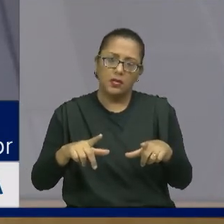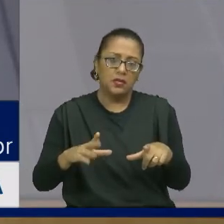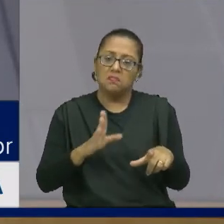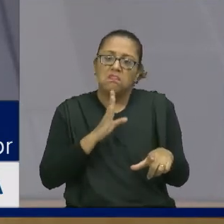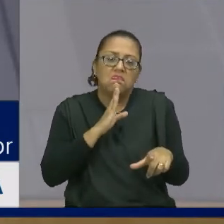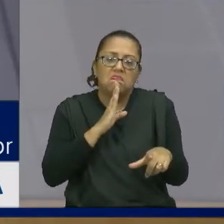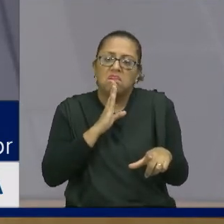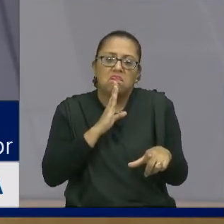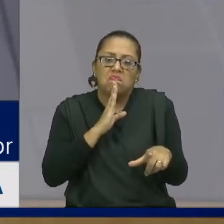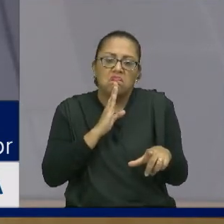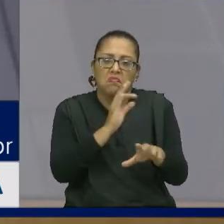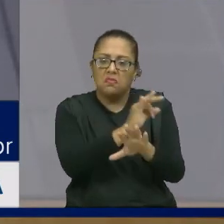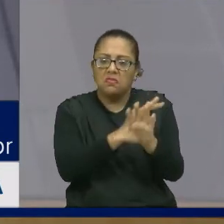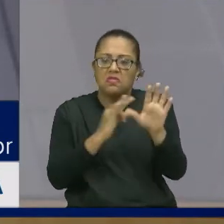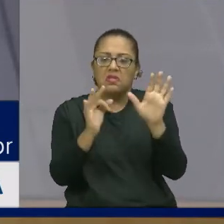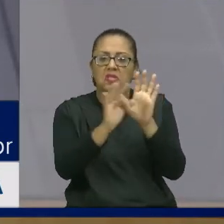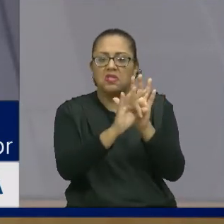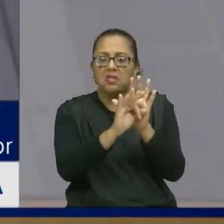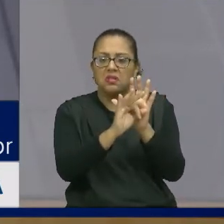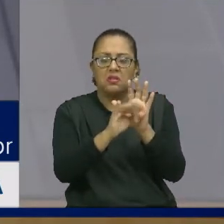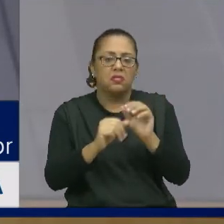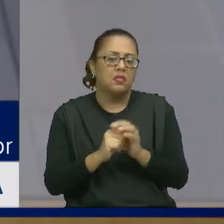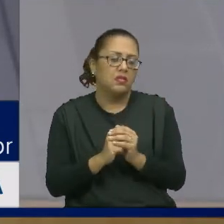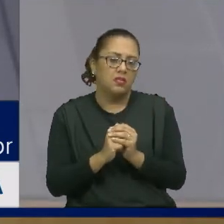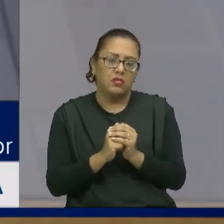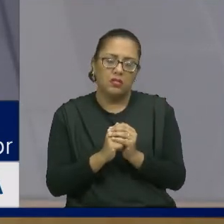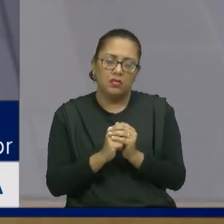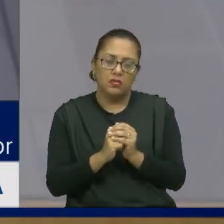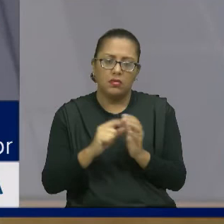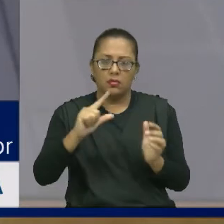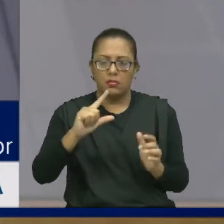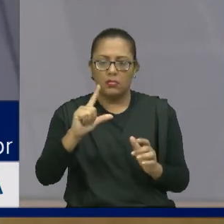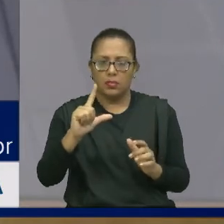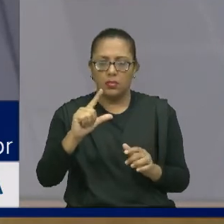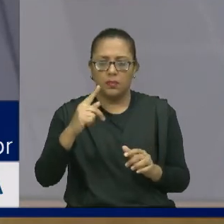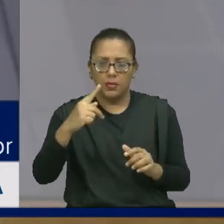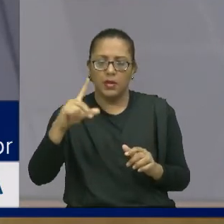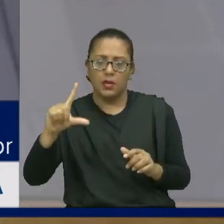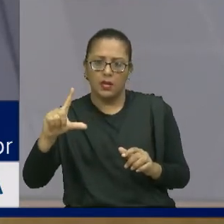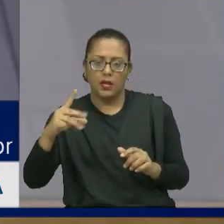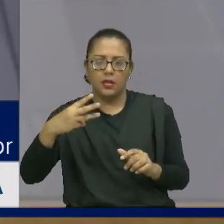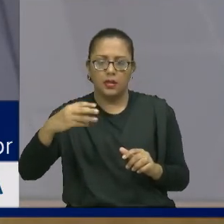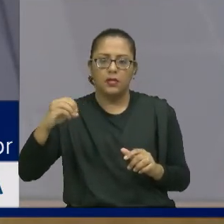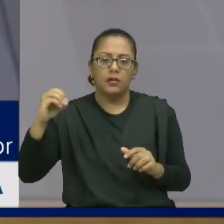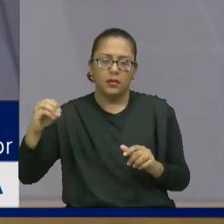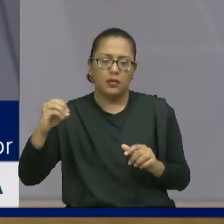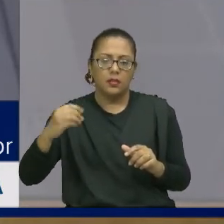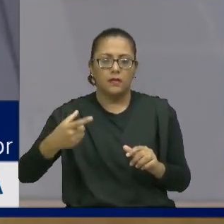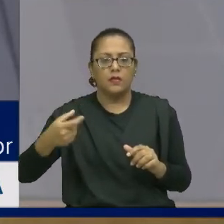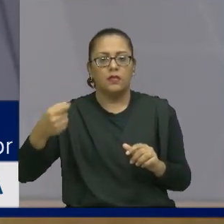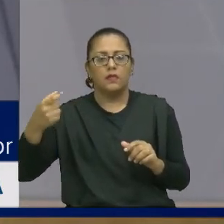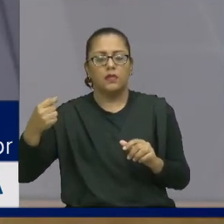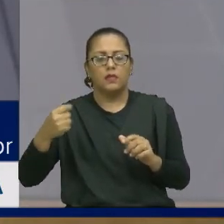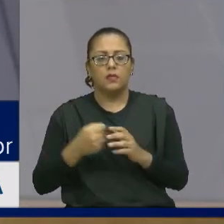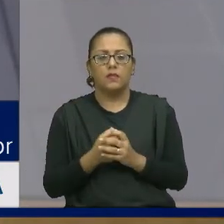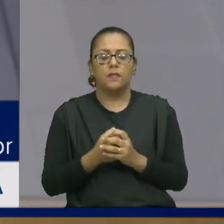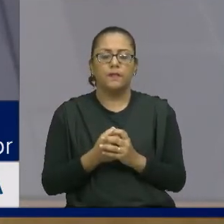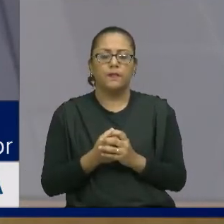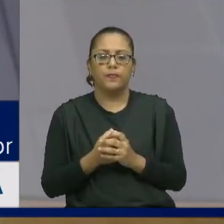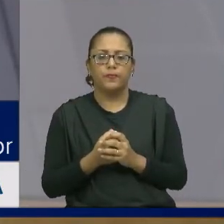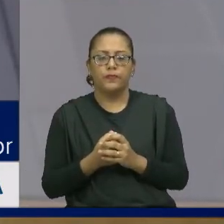carreira tributária. No PL 300, que nós vamos votar agora, 2020, o